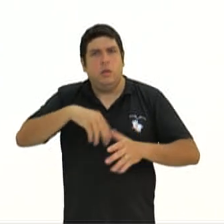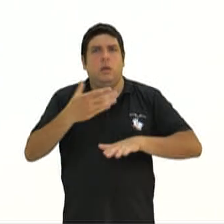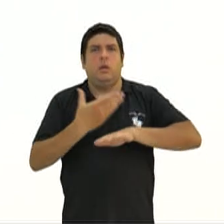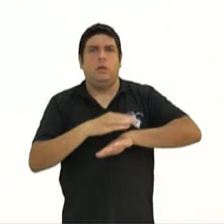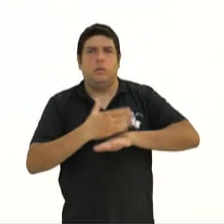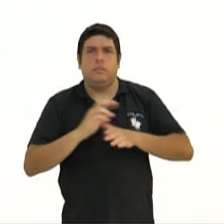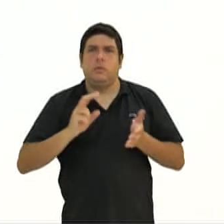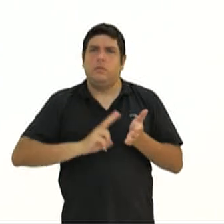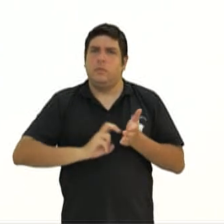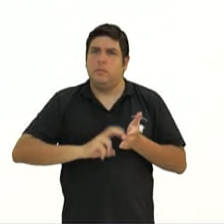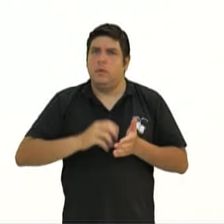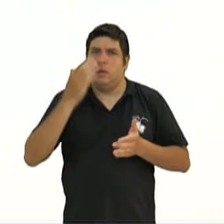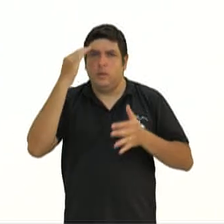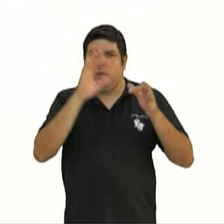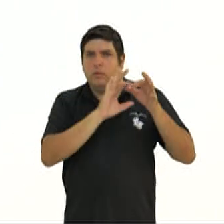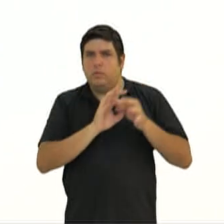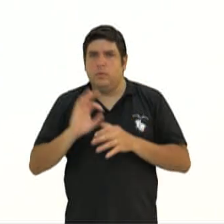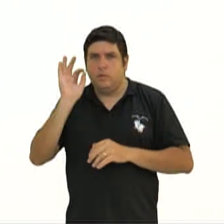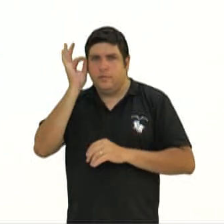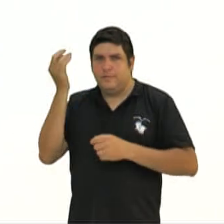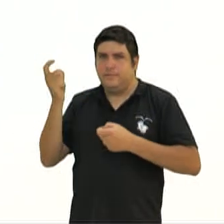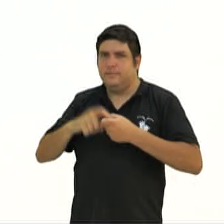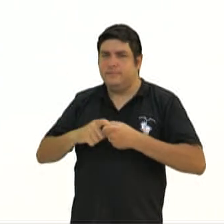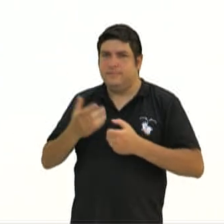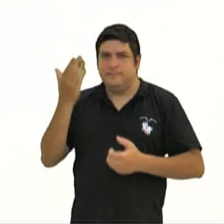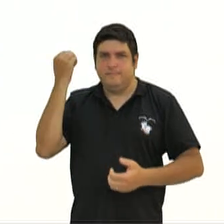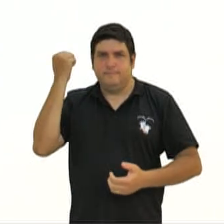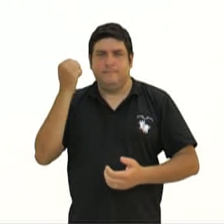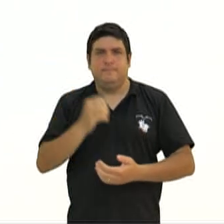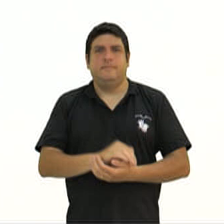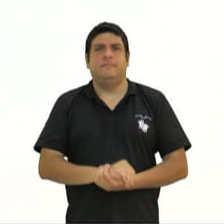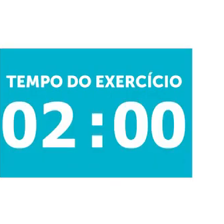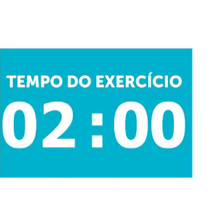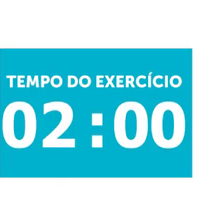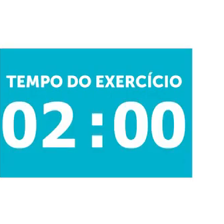entender o contexto. Já volto para a gente poder corrigir. Vamos lá.